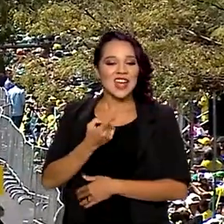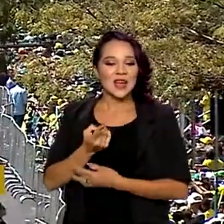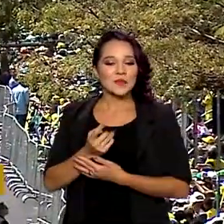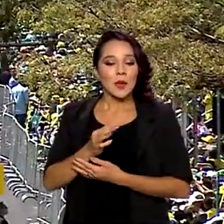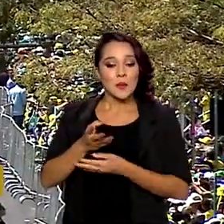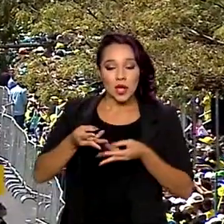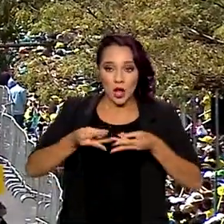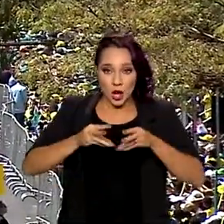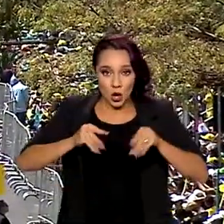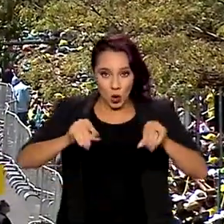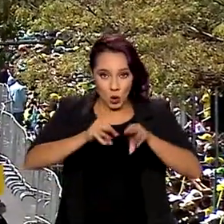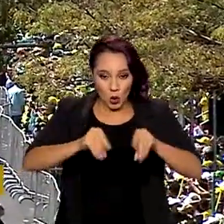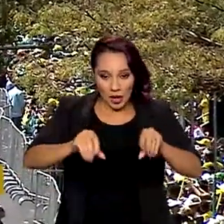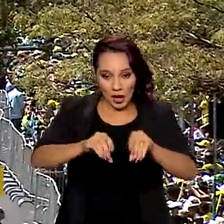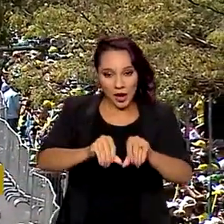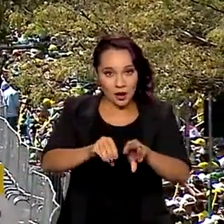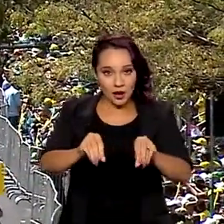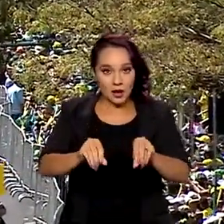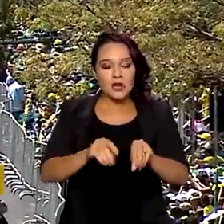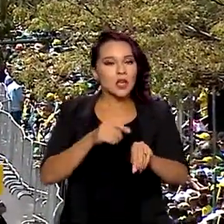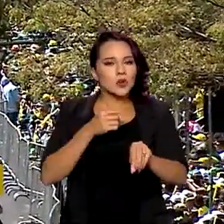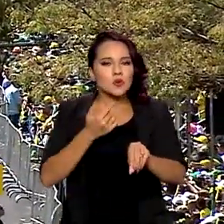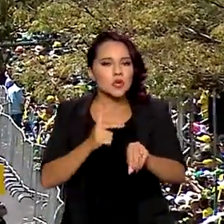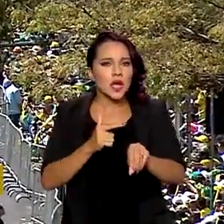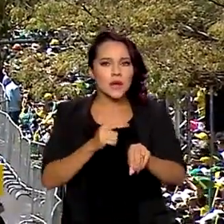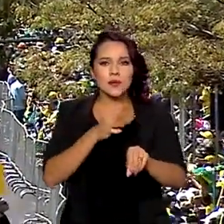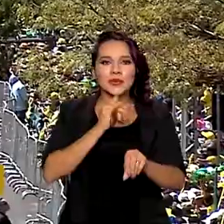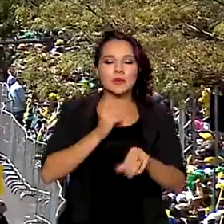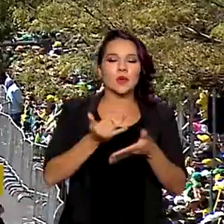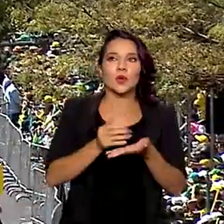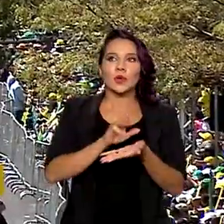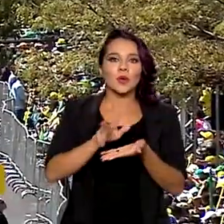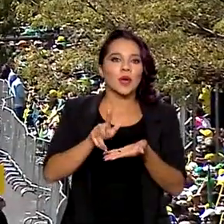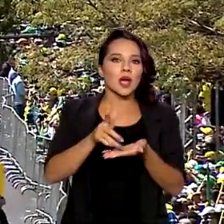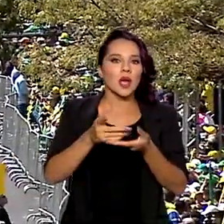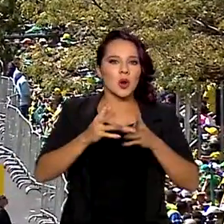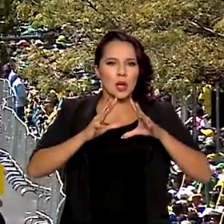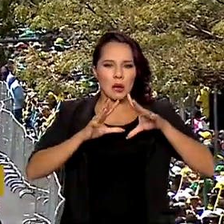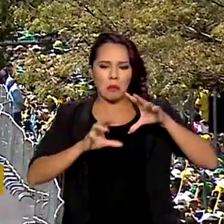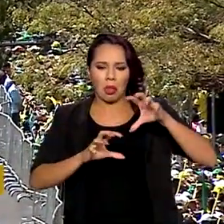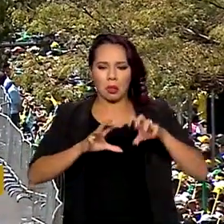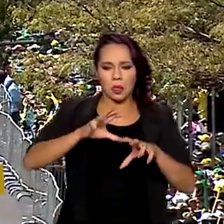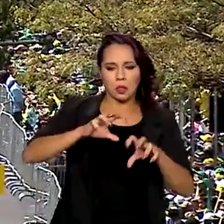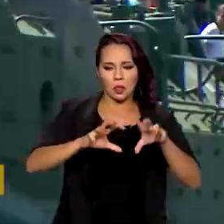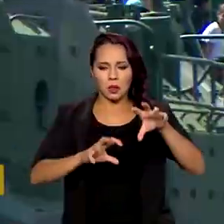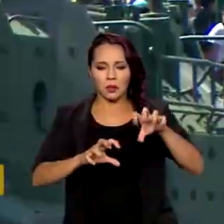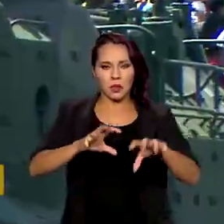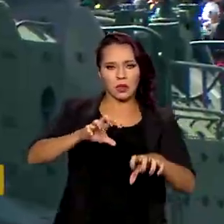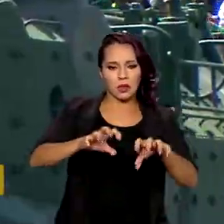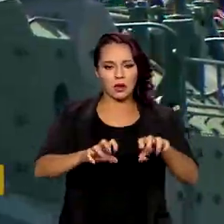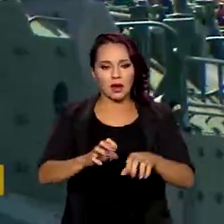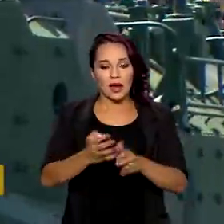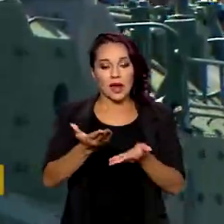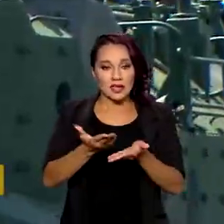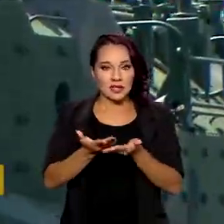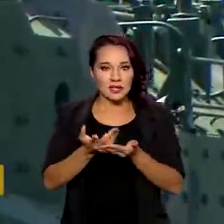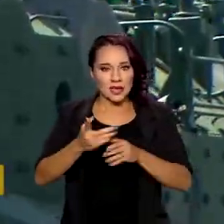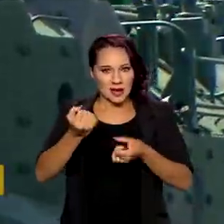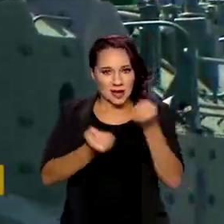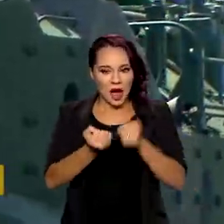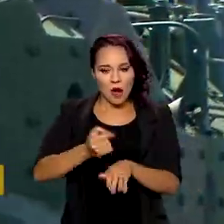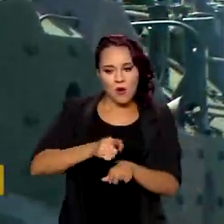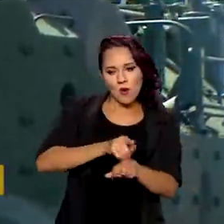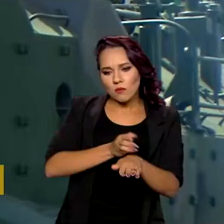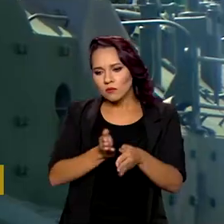o terreno que não tem tanta... não é um terreno compacto. Então, essa lagarta, ela facilita